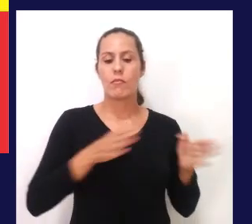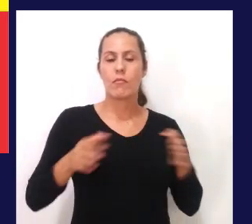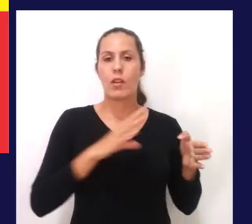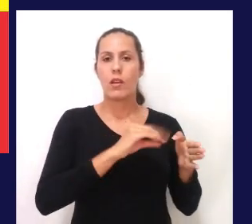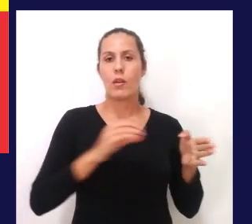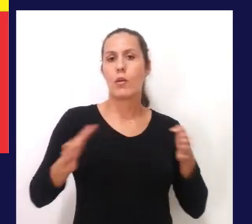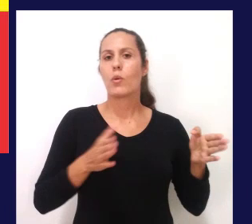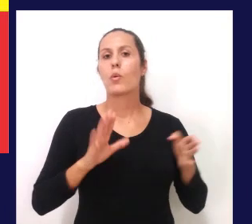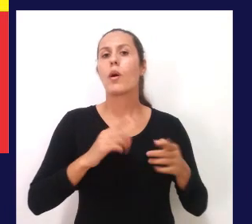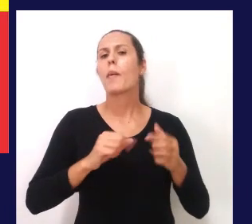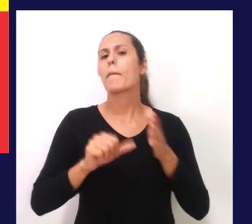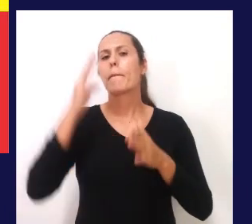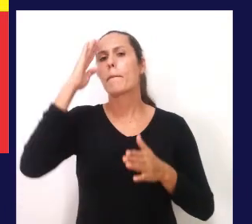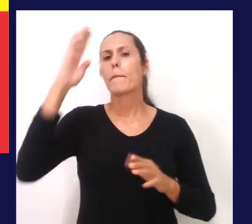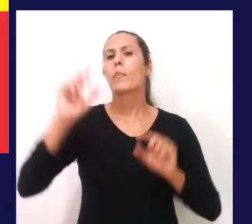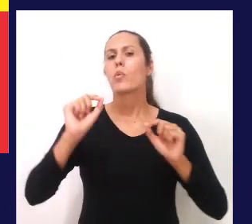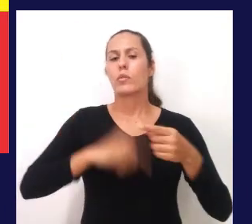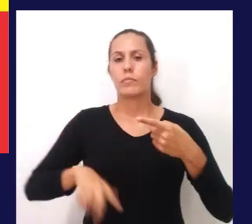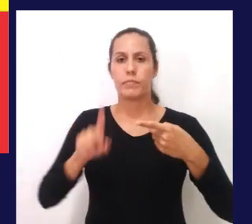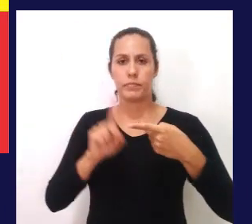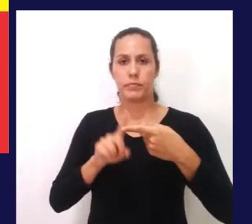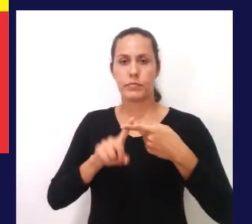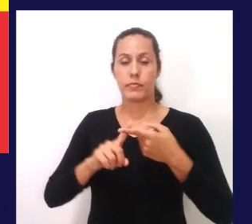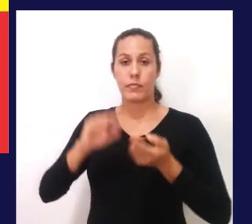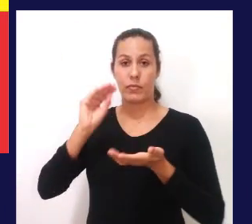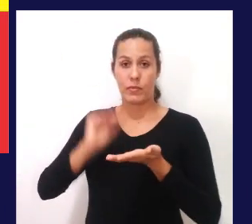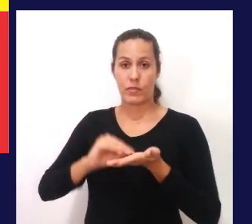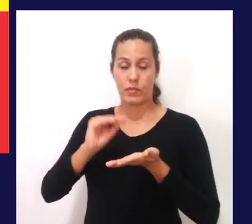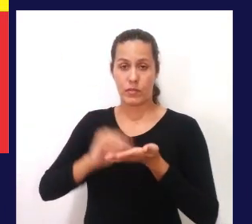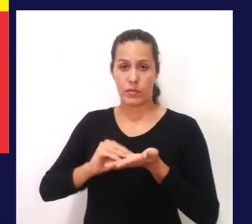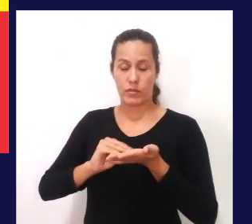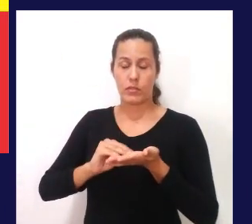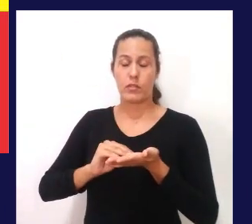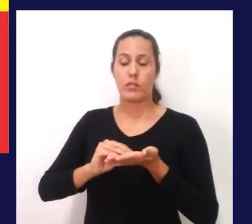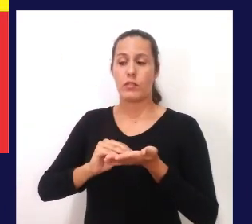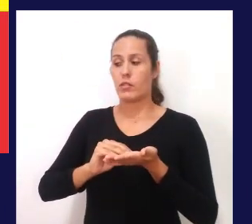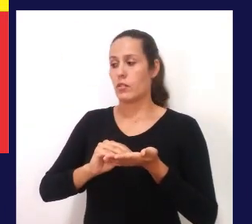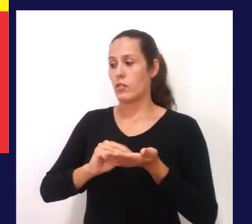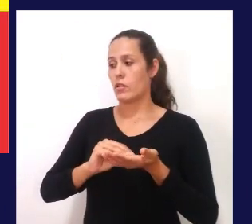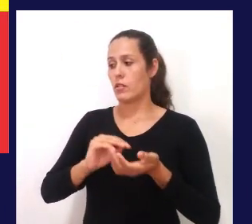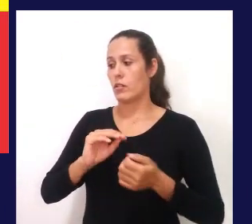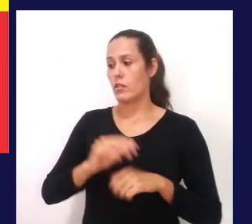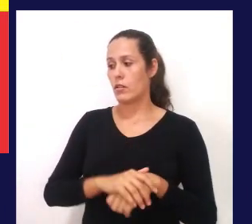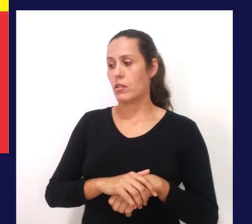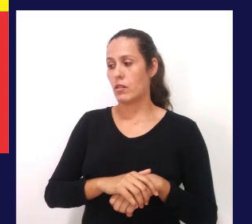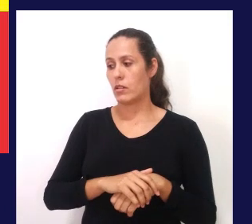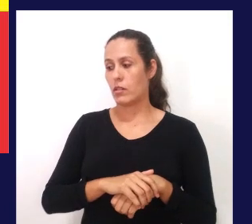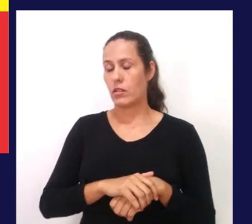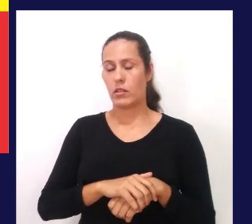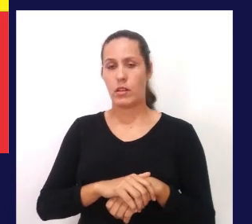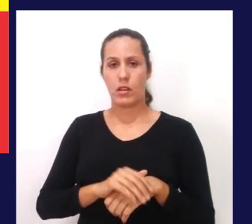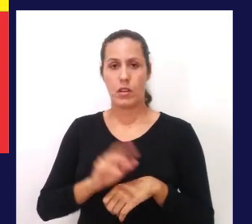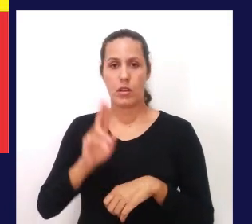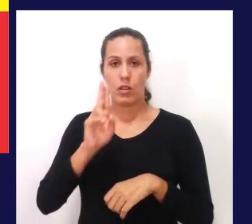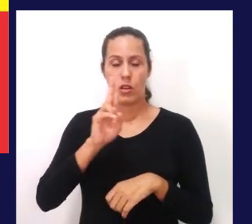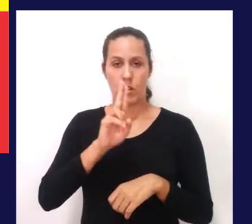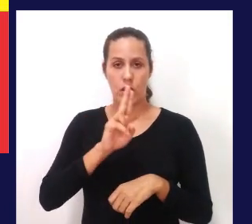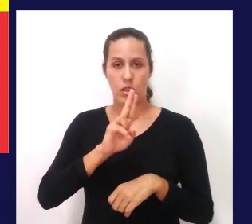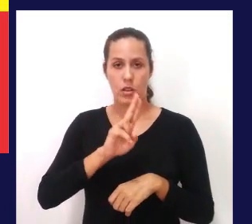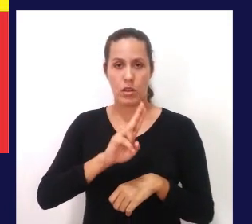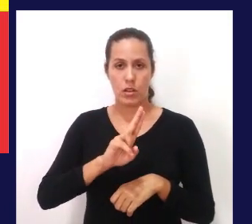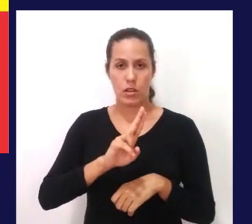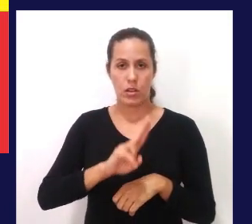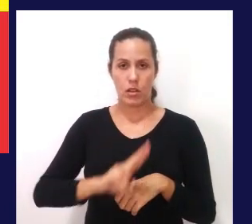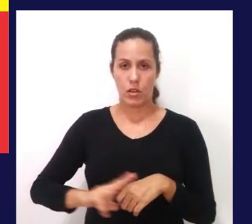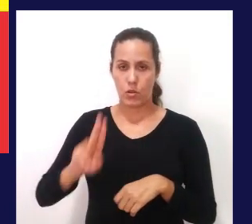adolescência? As principais causas são a falta de utilização, né? No caso assim,